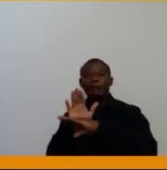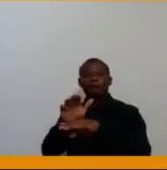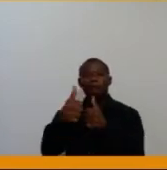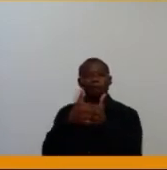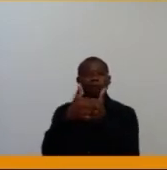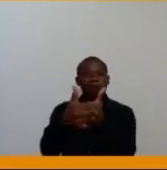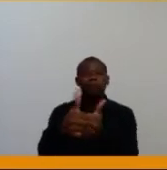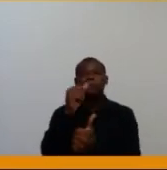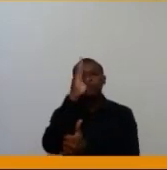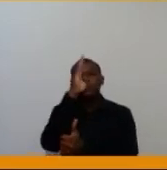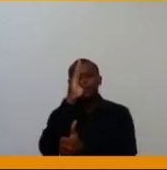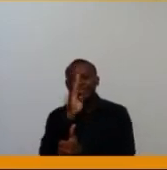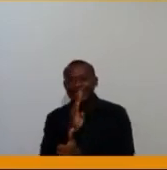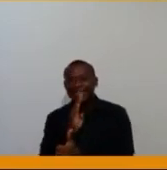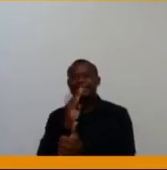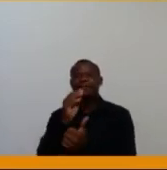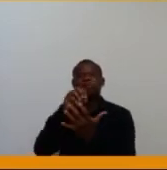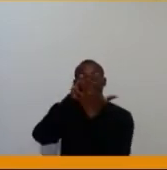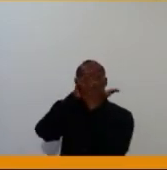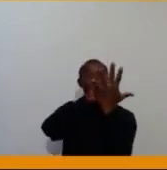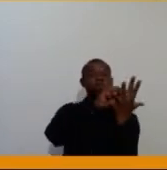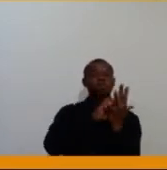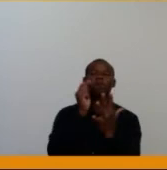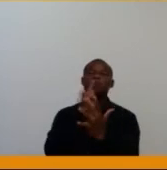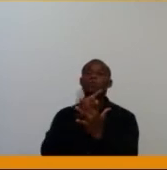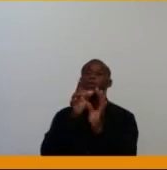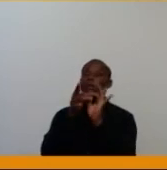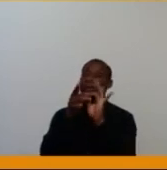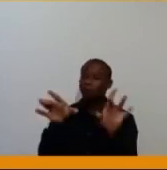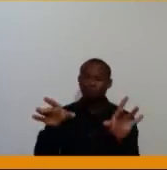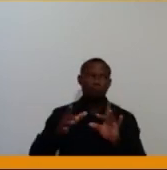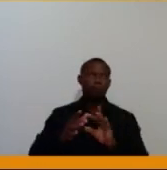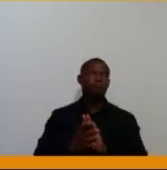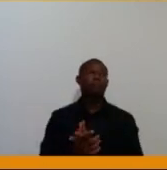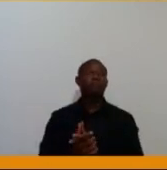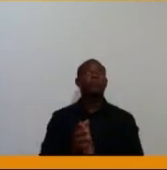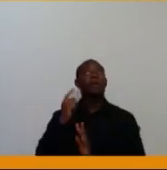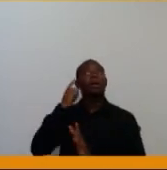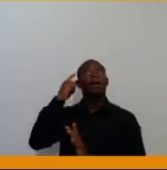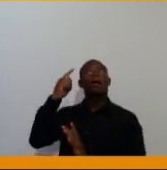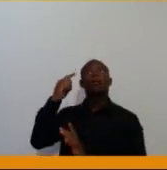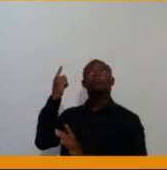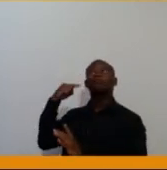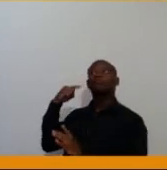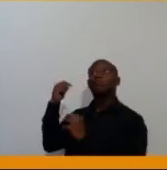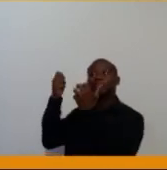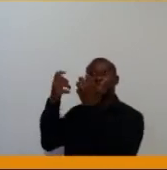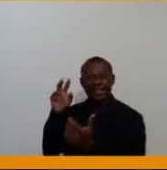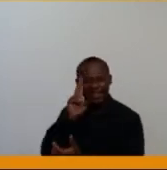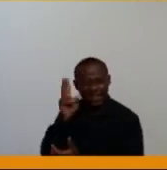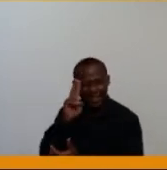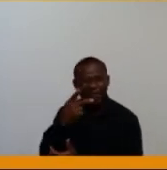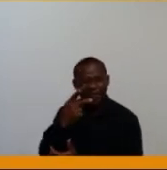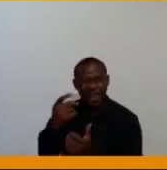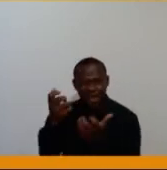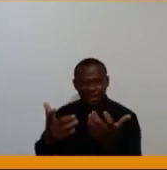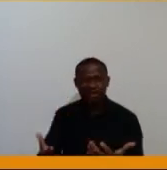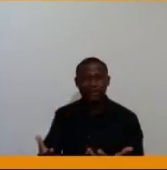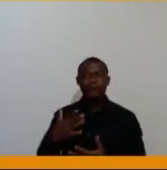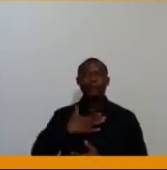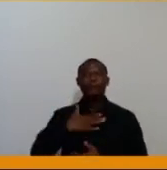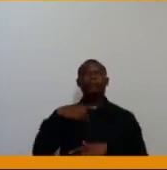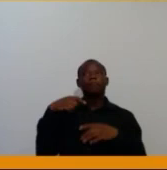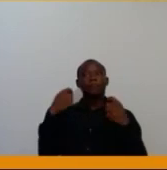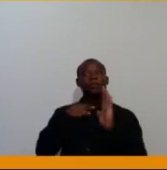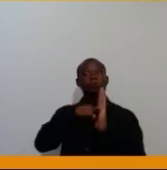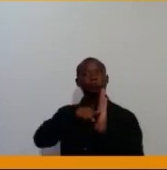oferta comercial. É isso que eu estava falando no início da minha fala, que a gente precisa aprofundar essa cultura de